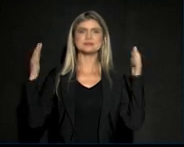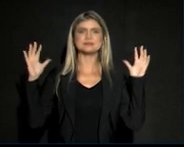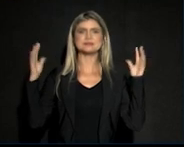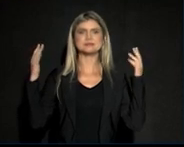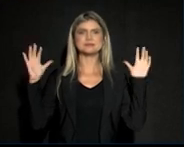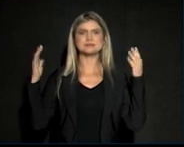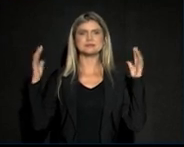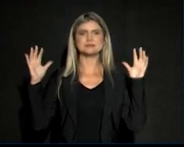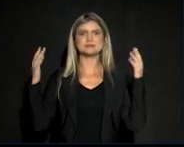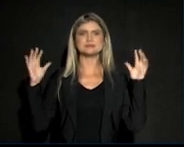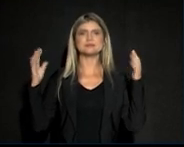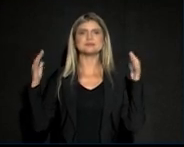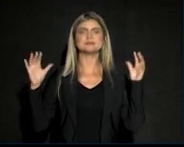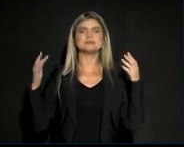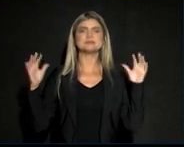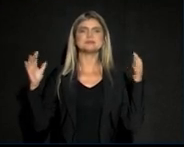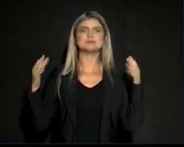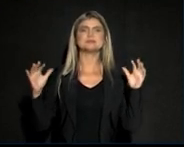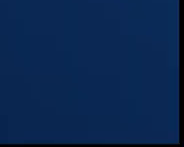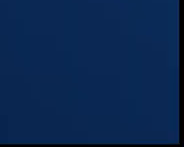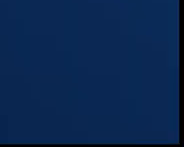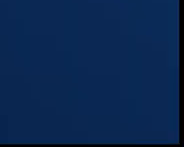E aí